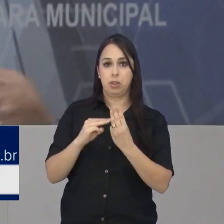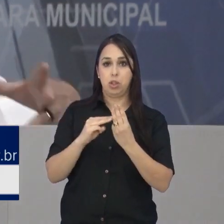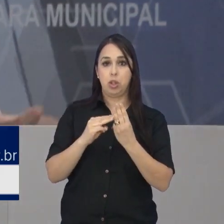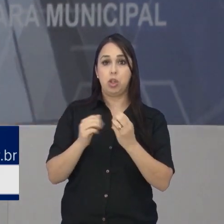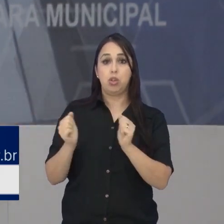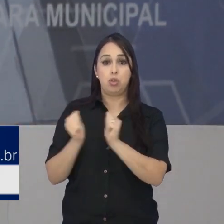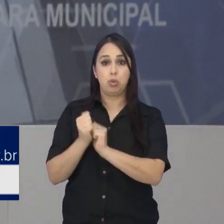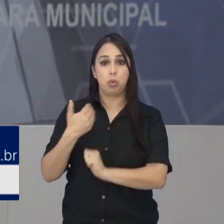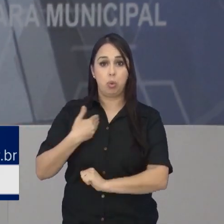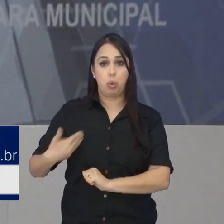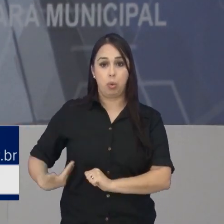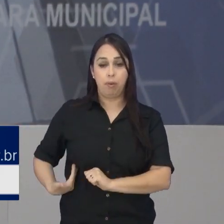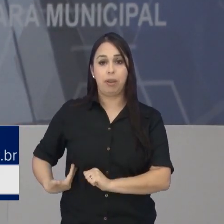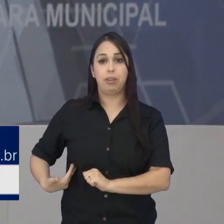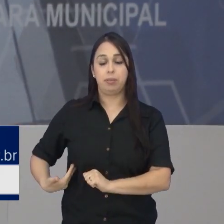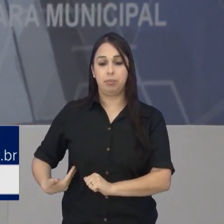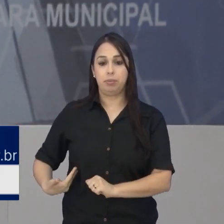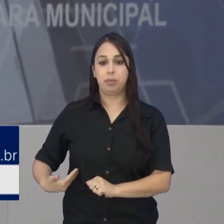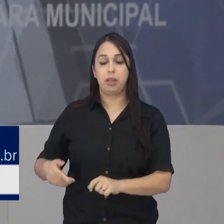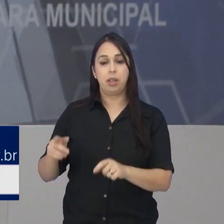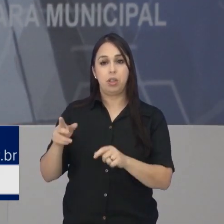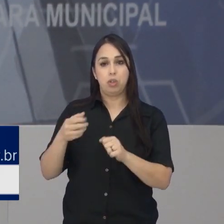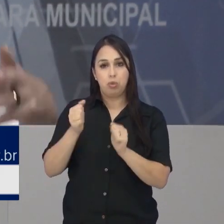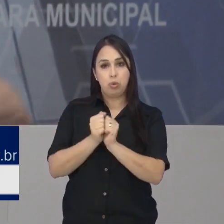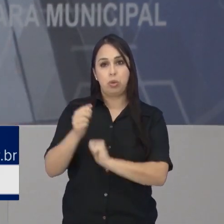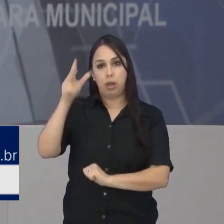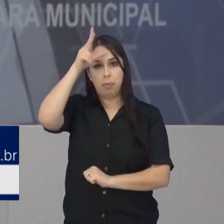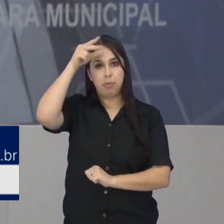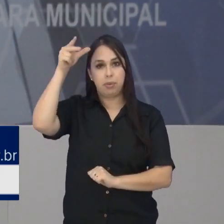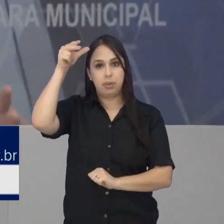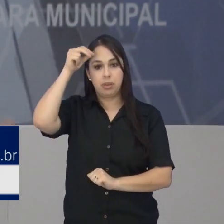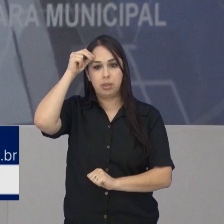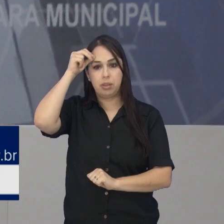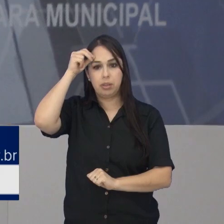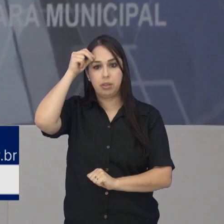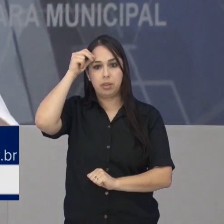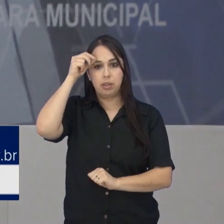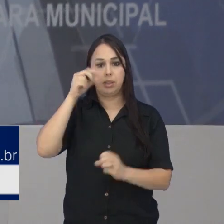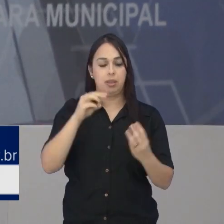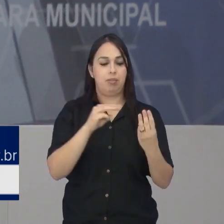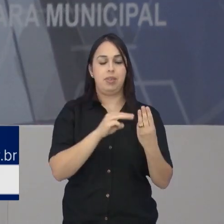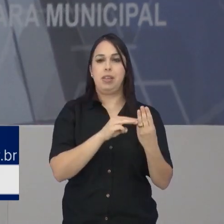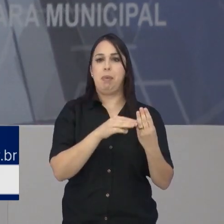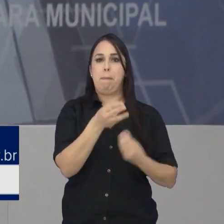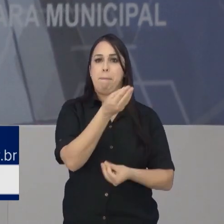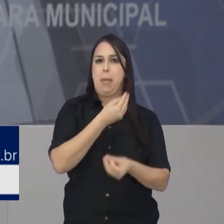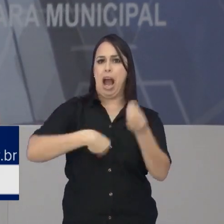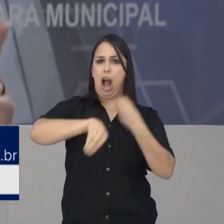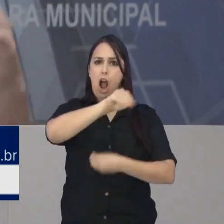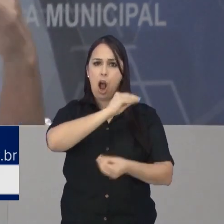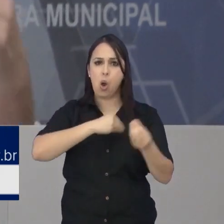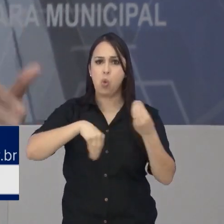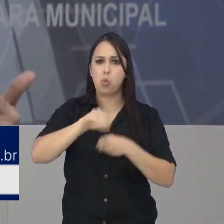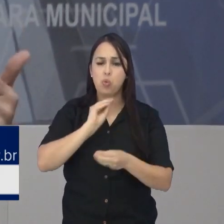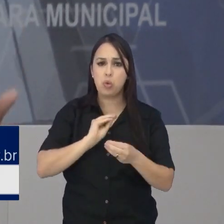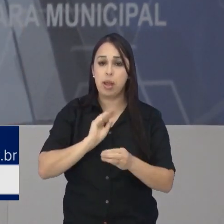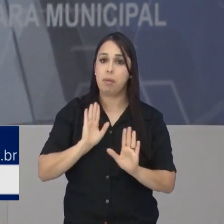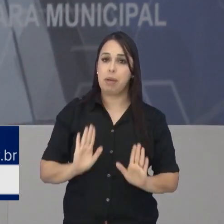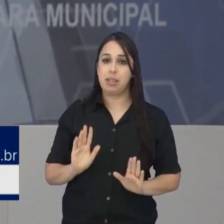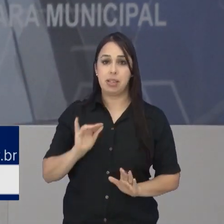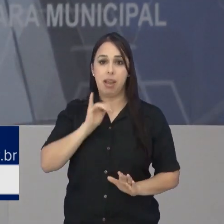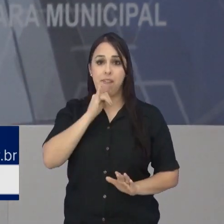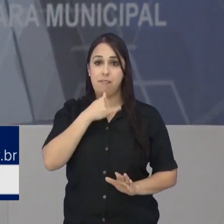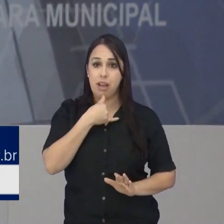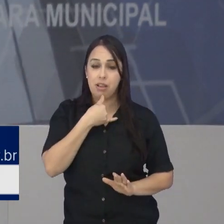com o governo, a gestão da prefeitura, estão fazendo de lá uma casa da mãe Joana. E, infelizmente, sem